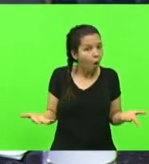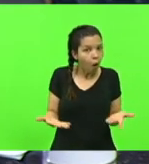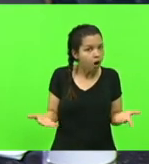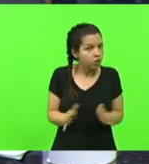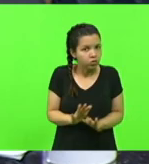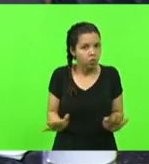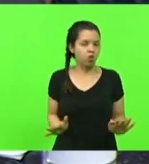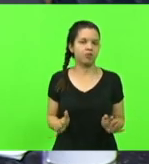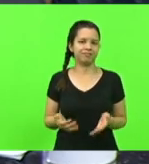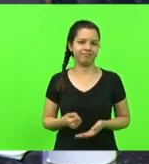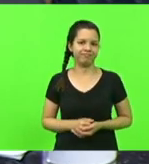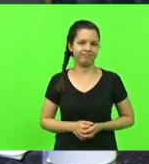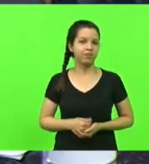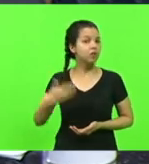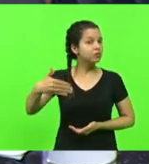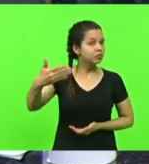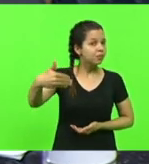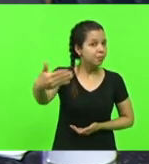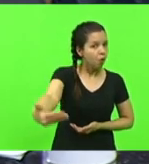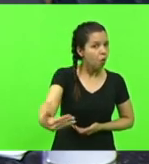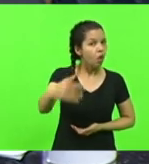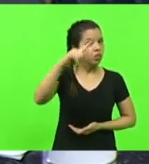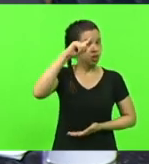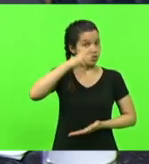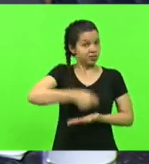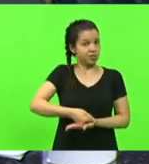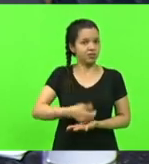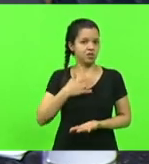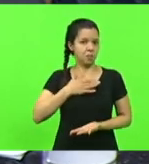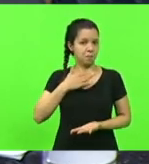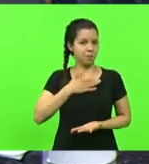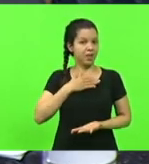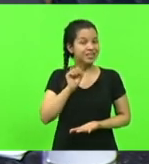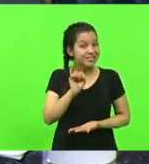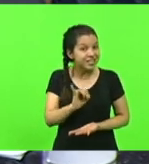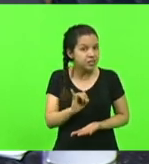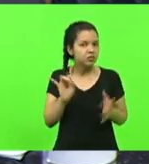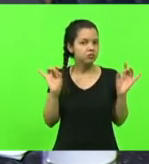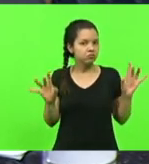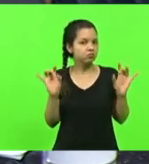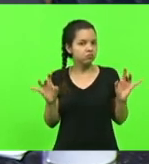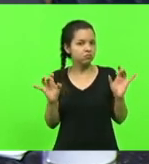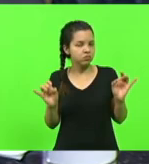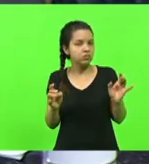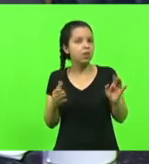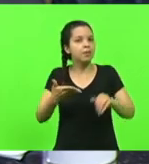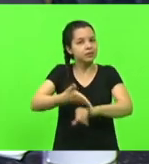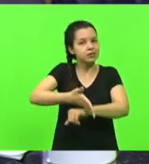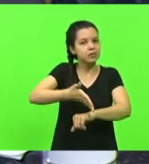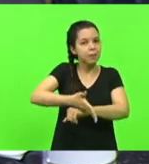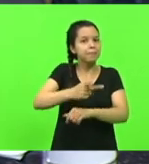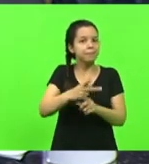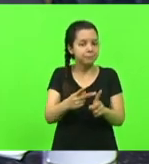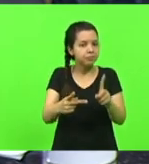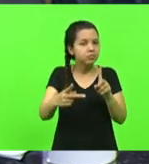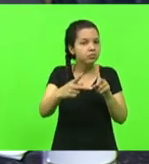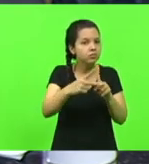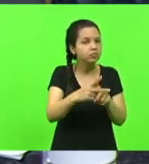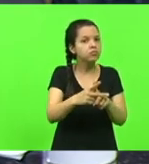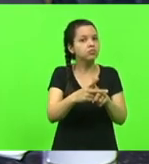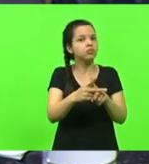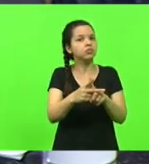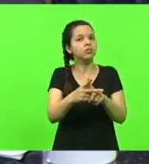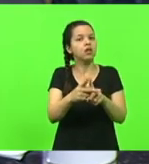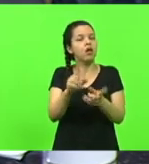E lá na frente, é a decisão minha, se eu tiver a oportunidade de participar com uma Previdência, simplesmente contribuindo para o